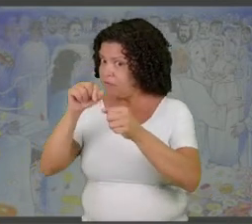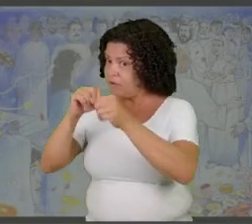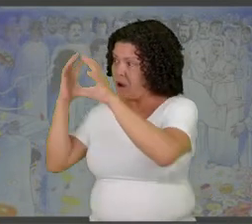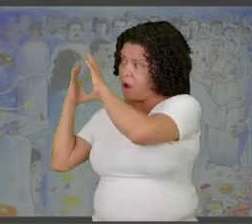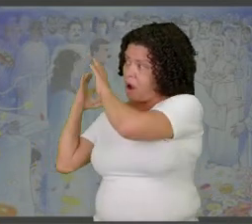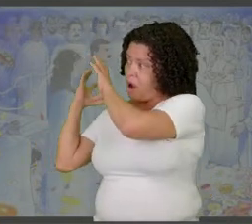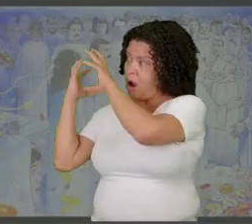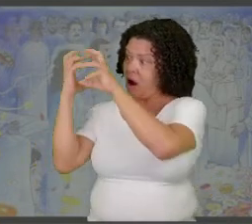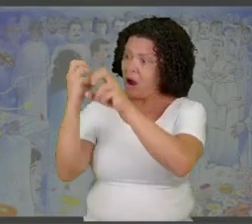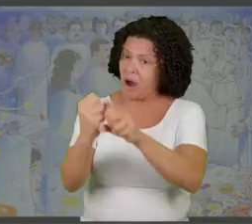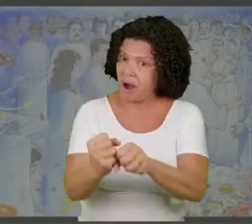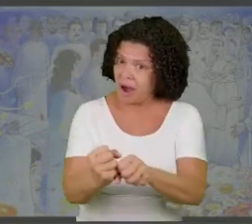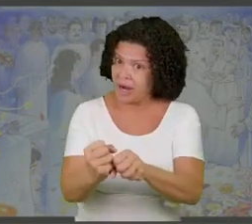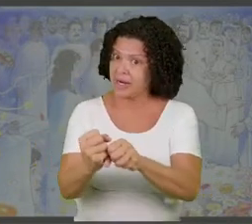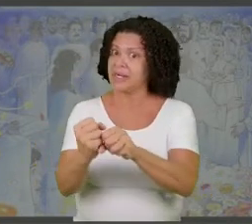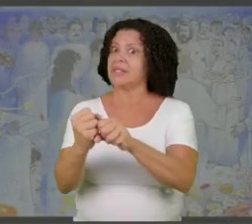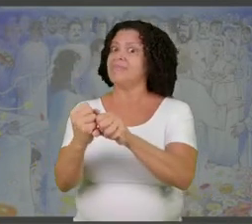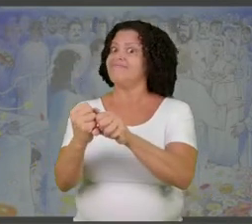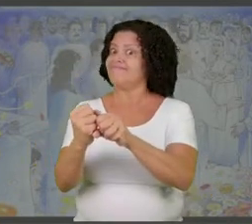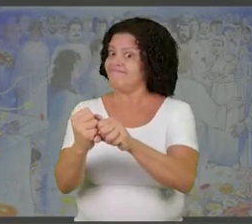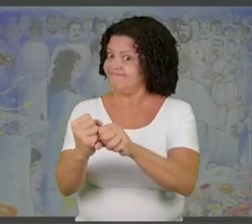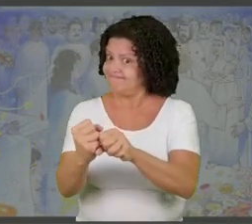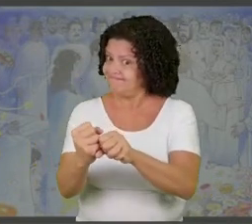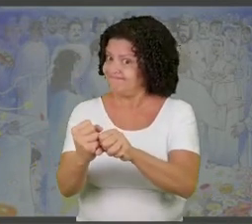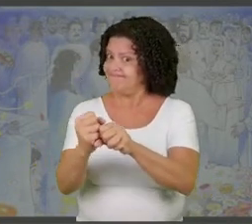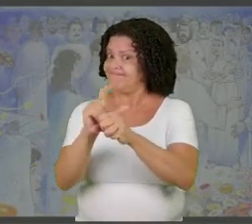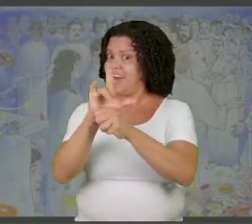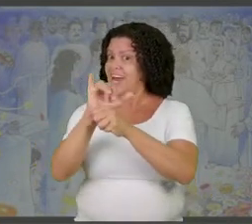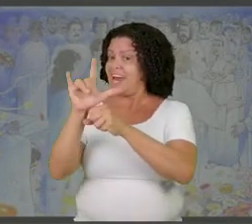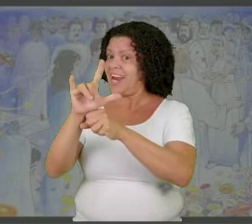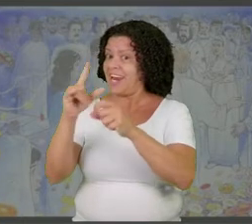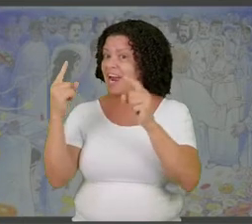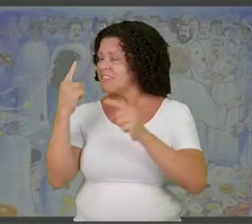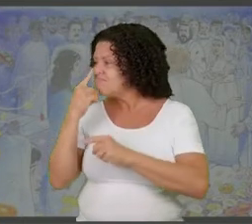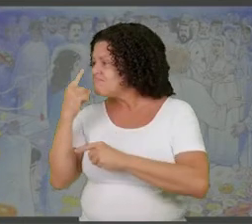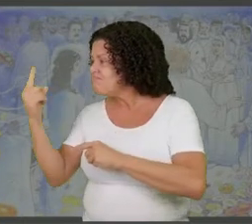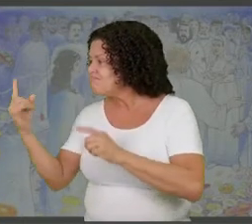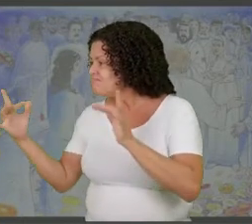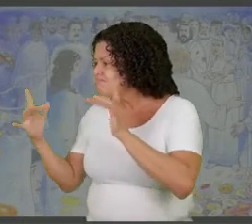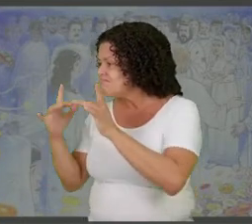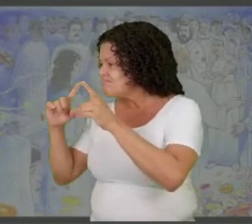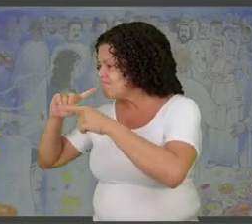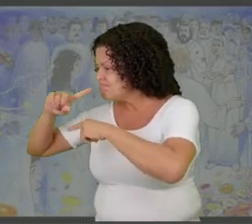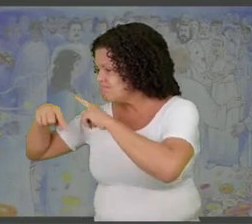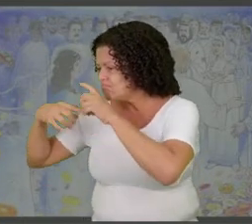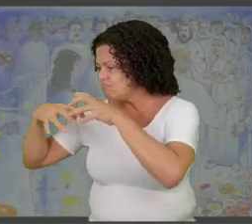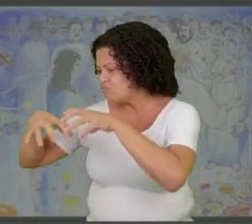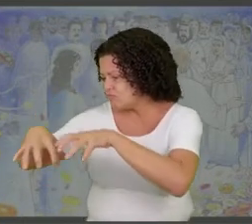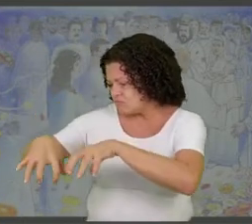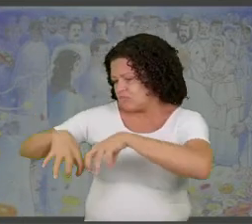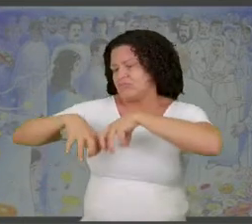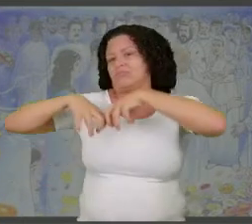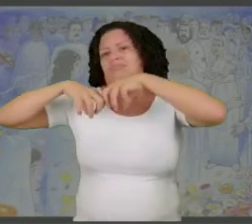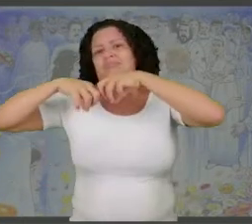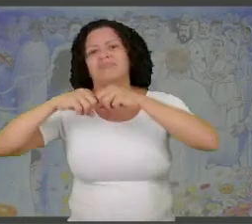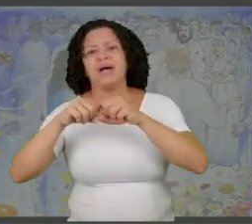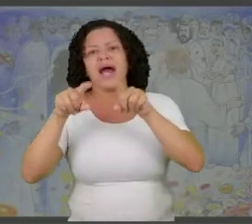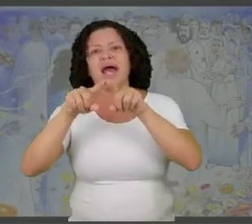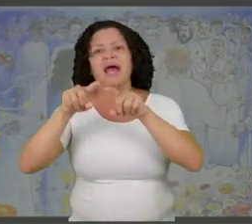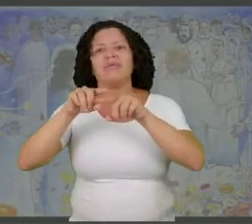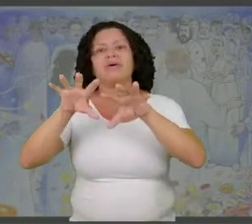anteriores, a tal da lei de sintonia e afinidade irá nos sugar, irá